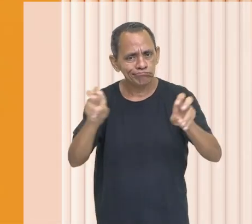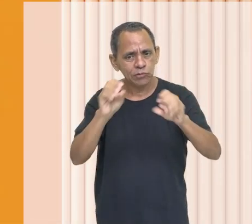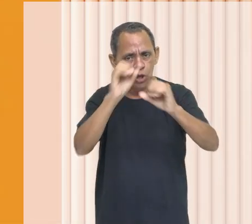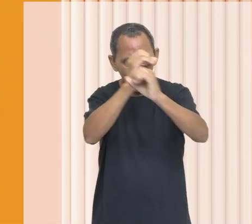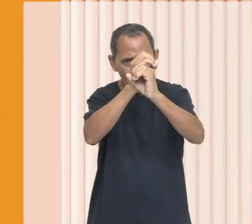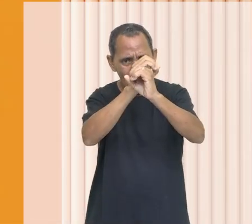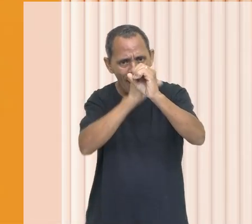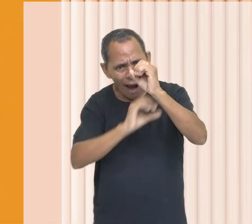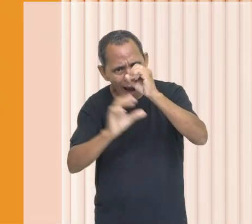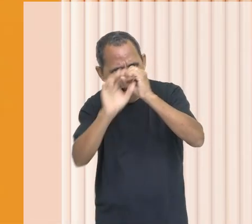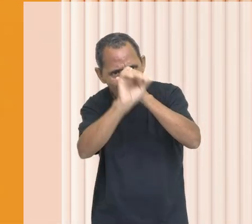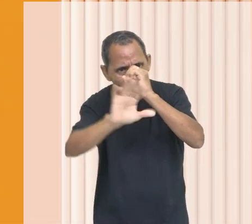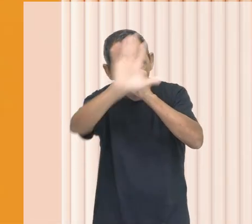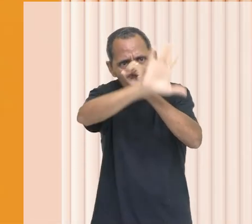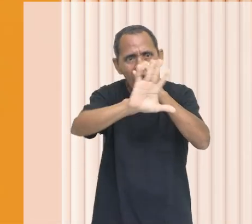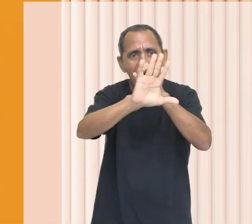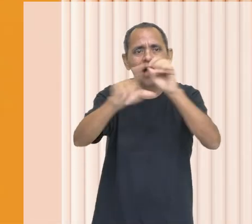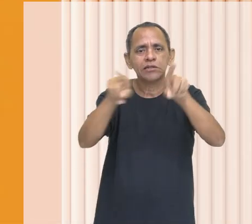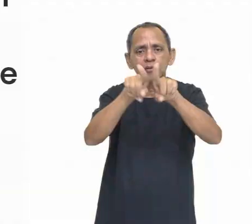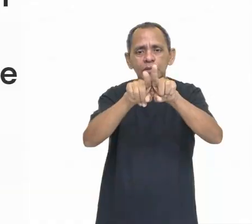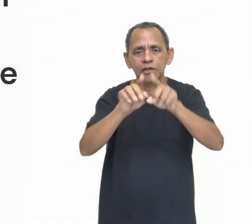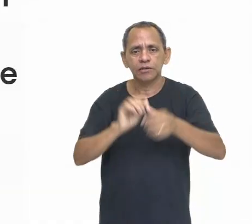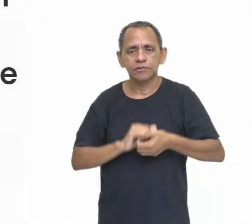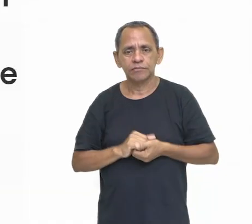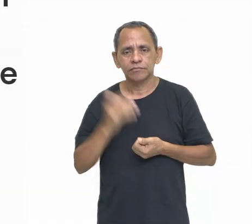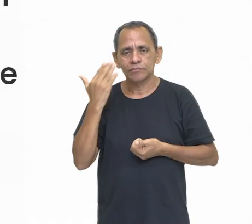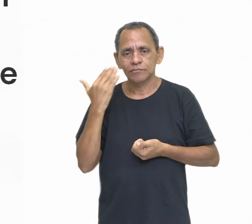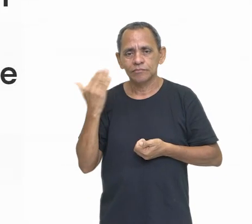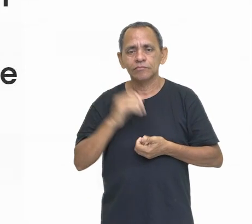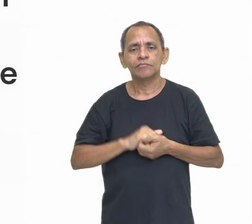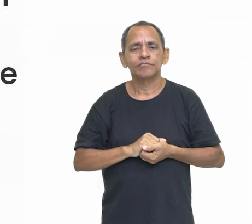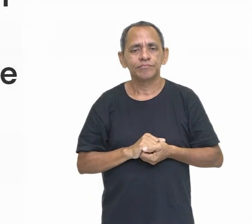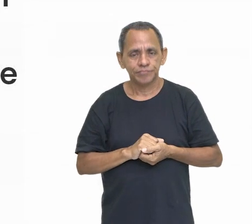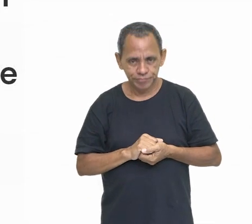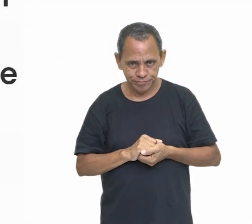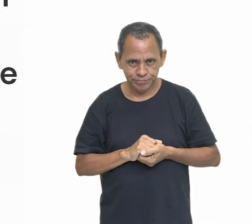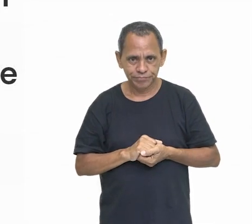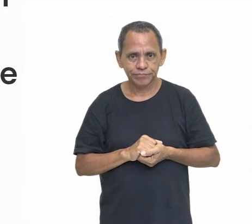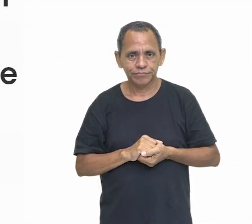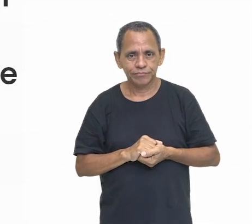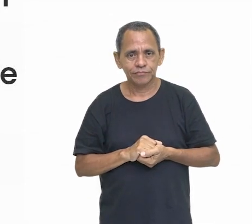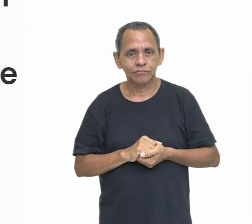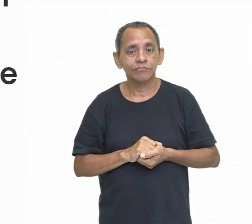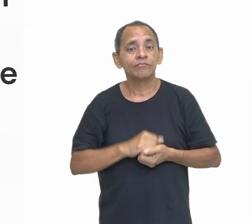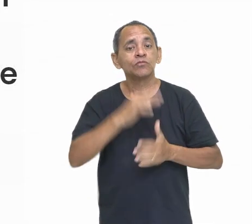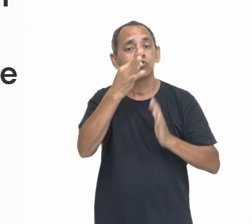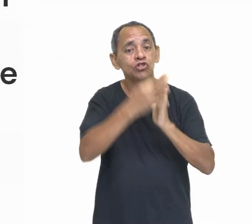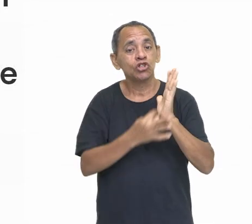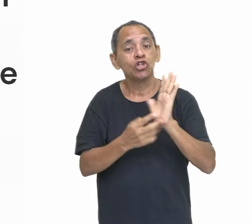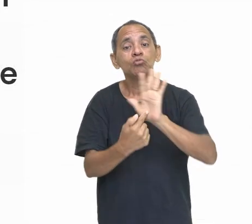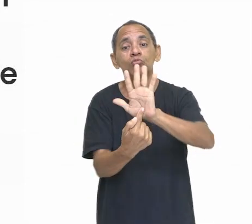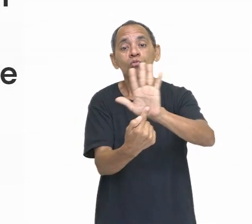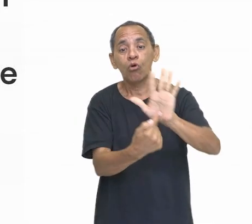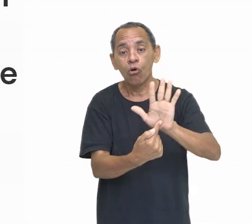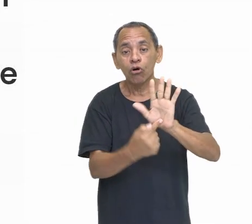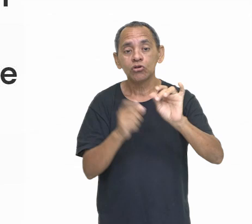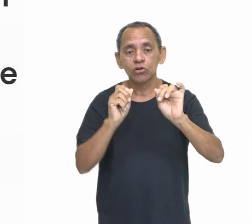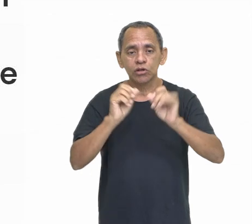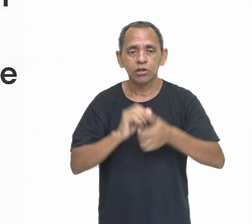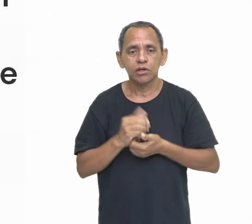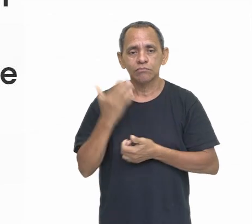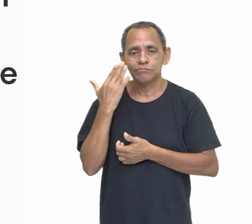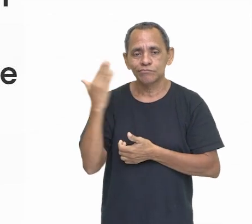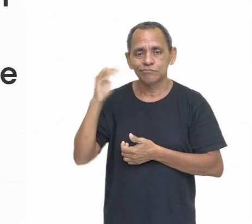astrológicas. Né? Olha só, como vamos ver no próximo texto, Aqui nós temos a imagem a respeito